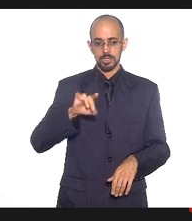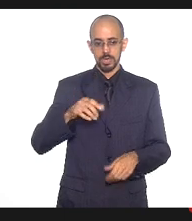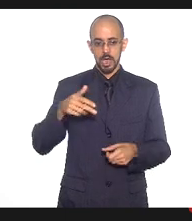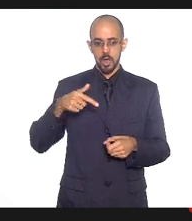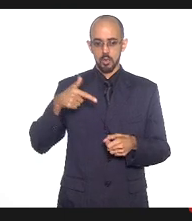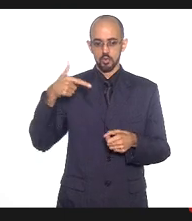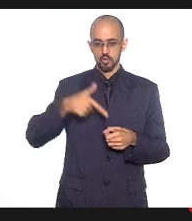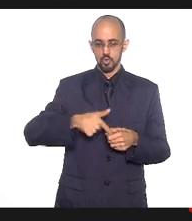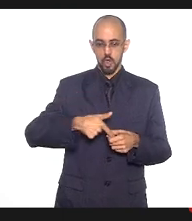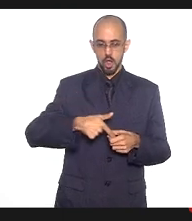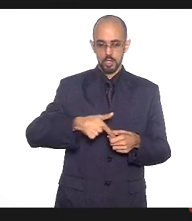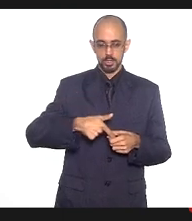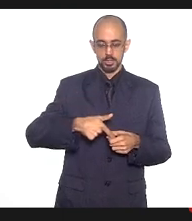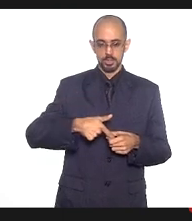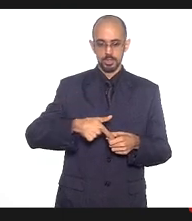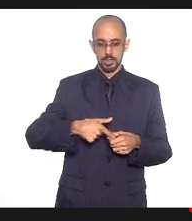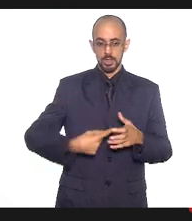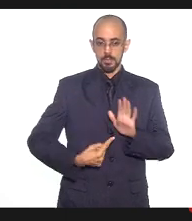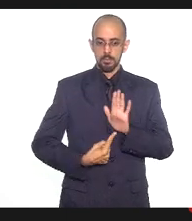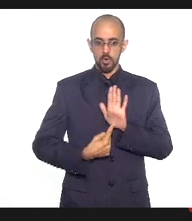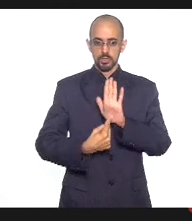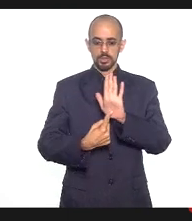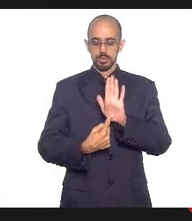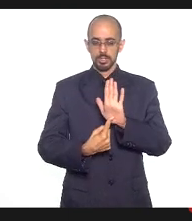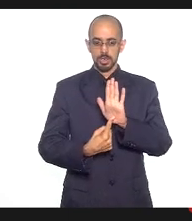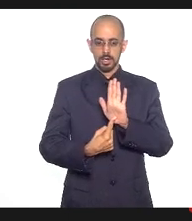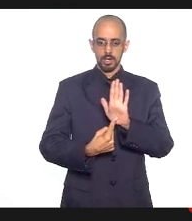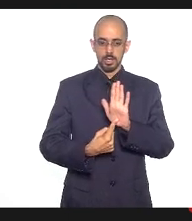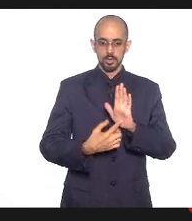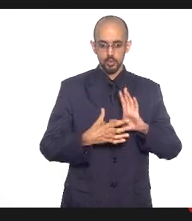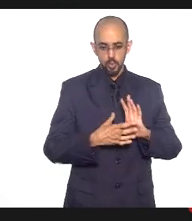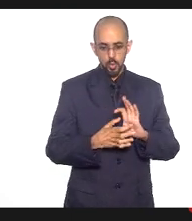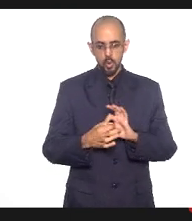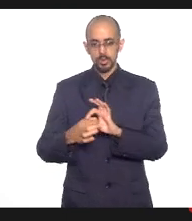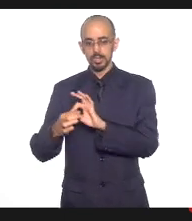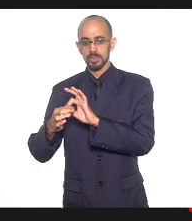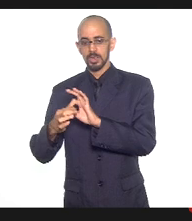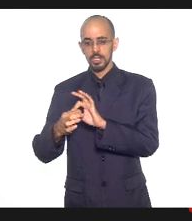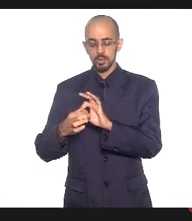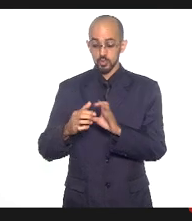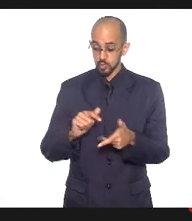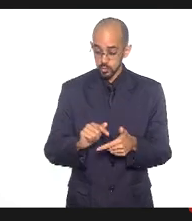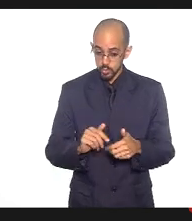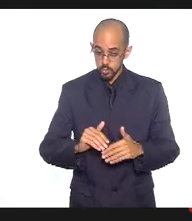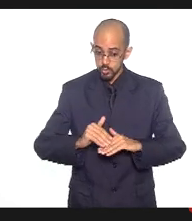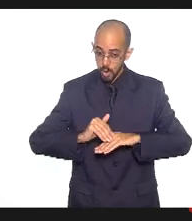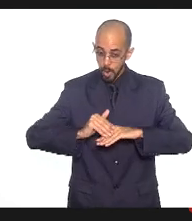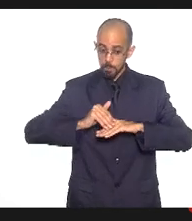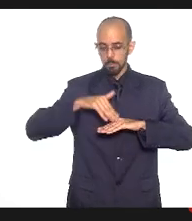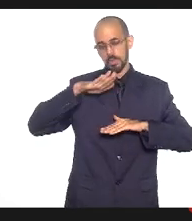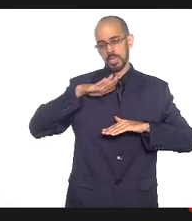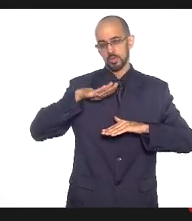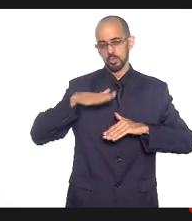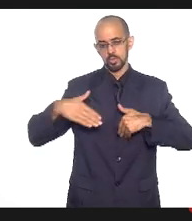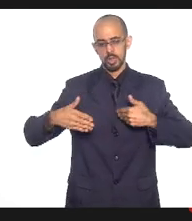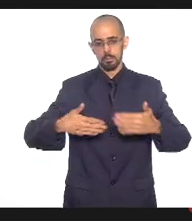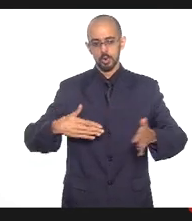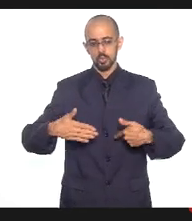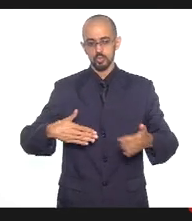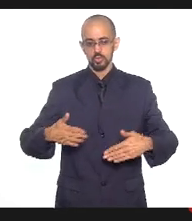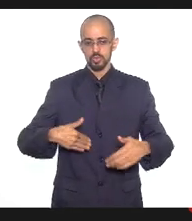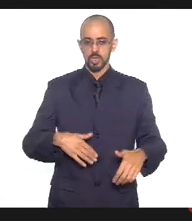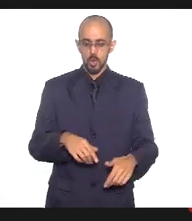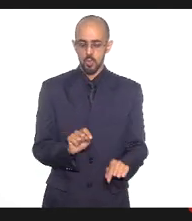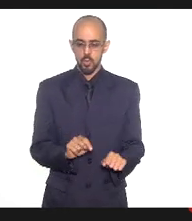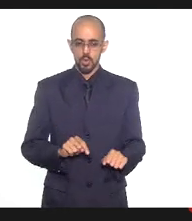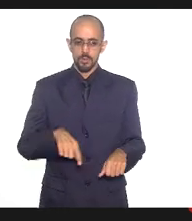bom? Mostrando a curva de comportamento e a ascendência, também vinculada à produção, do share, né,